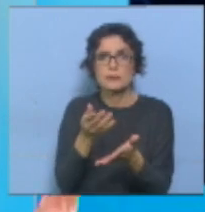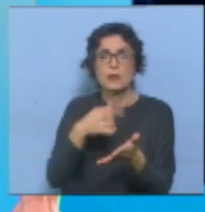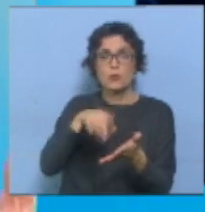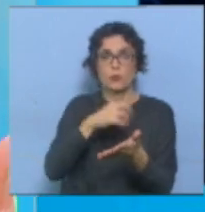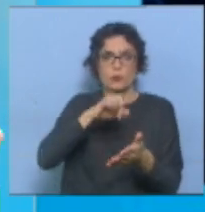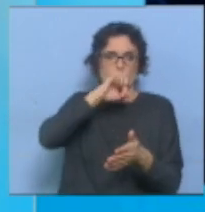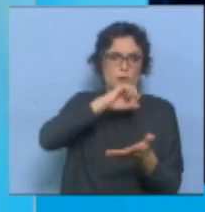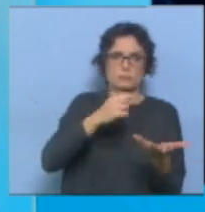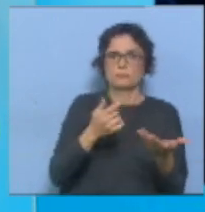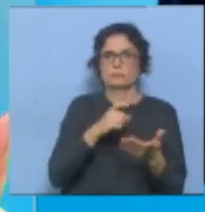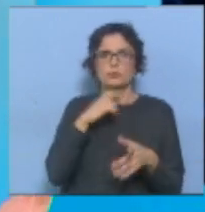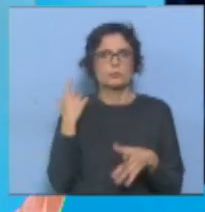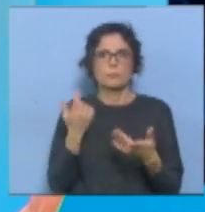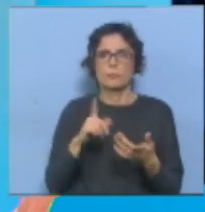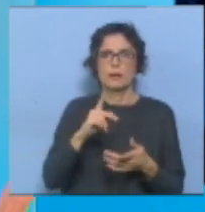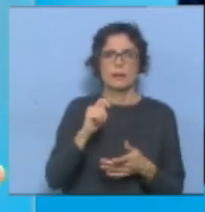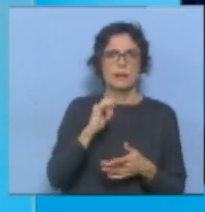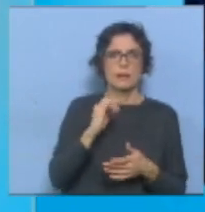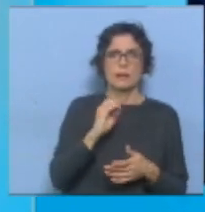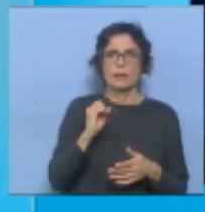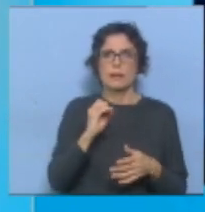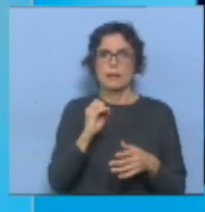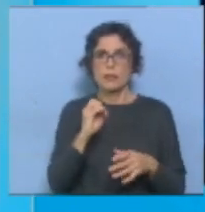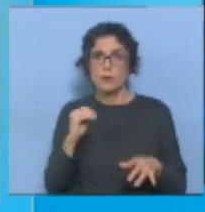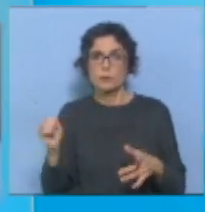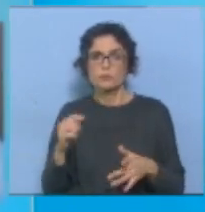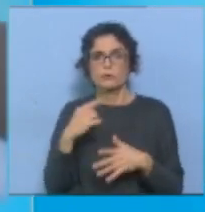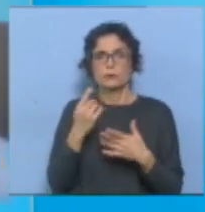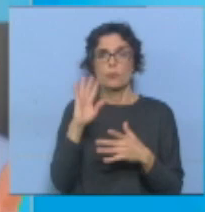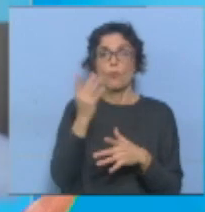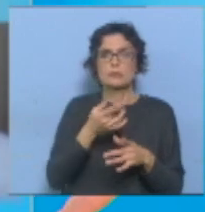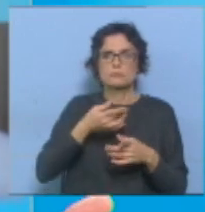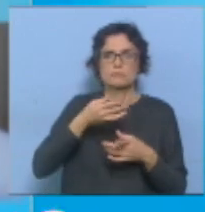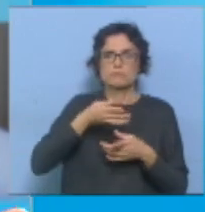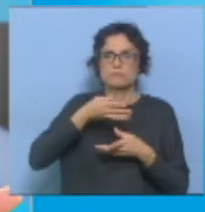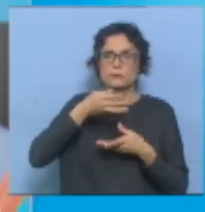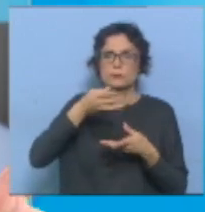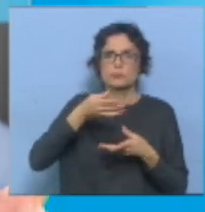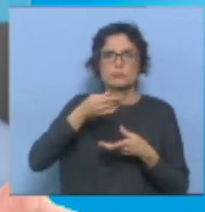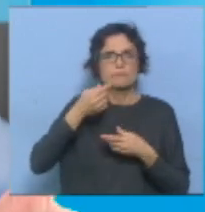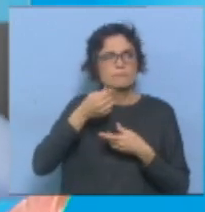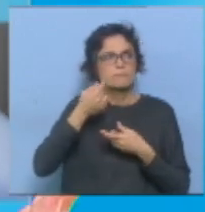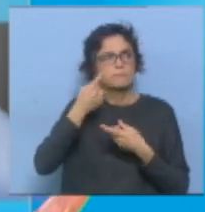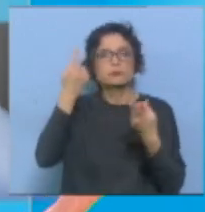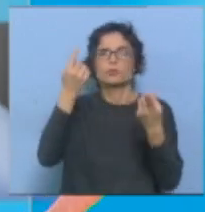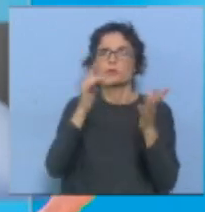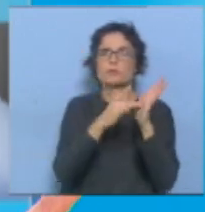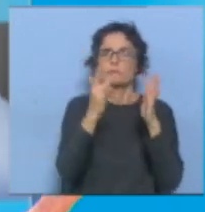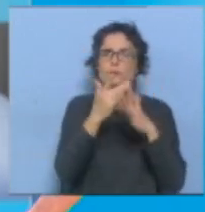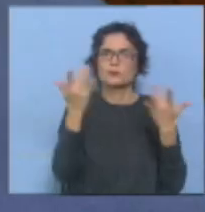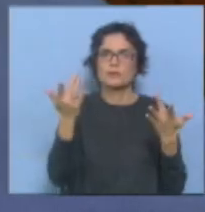padres, leigos, que quando vamos anunciar Jesus Cristo, às vezes também sentimos um temor, um tremer